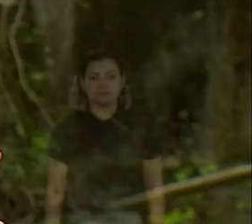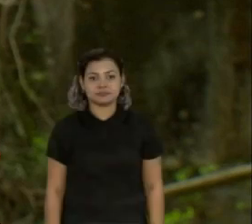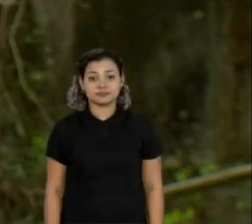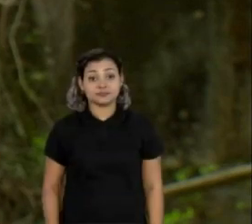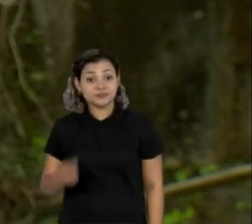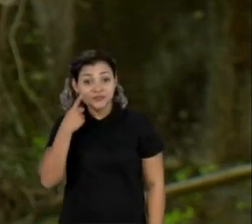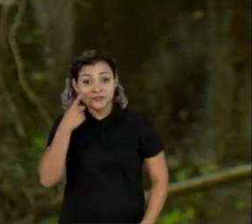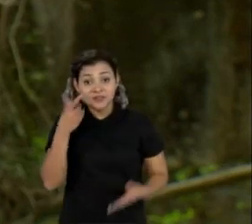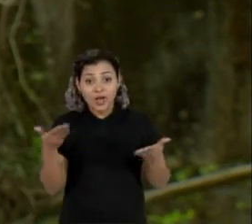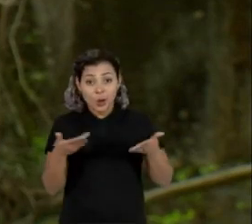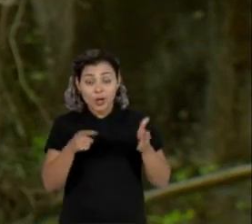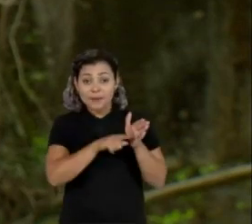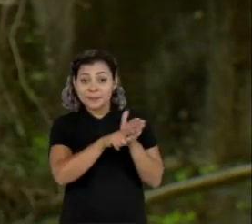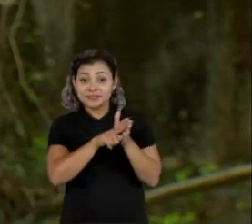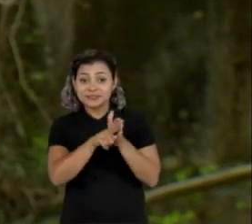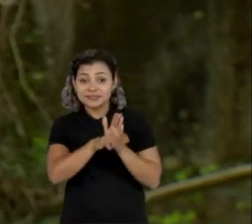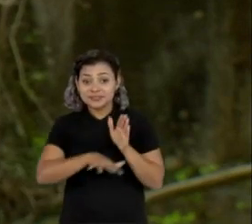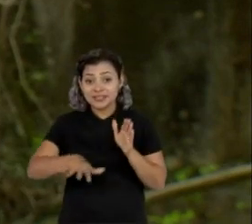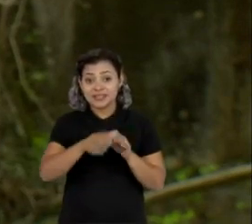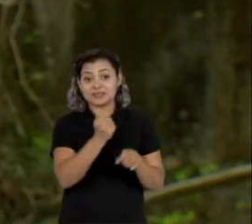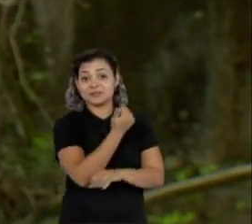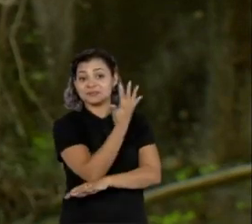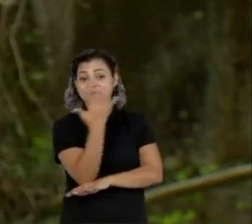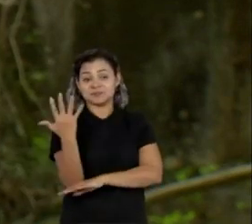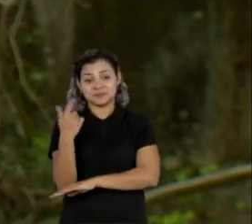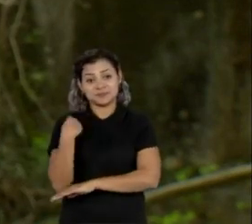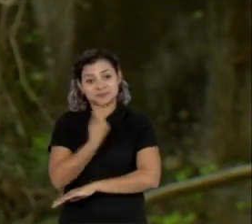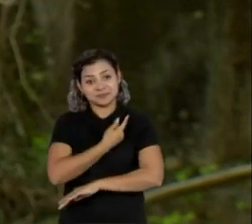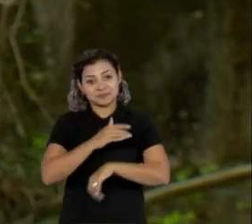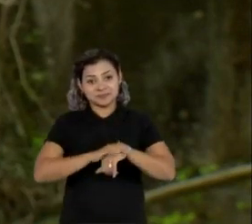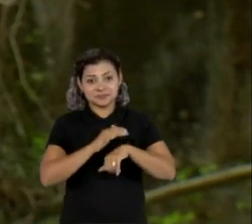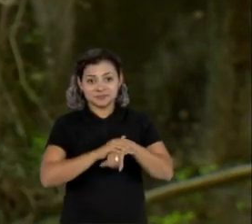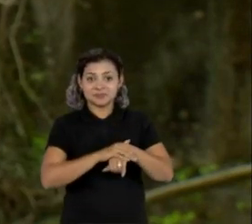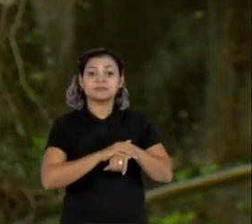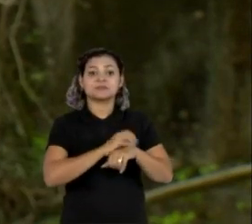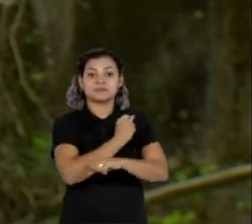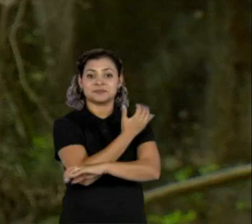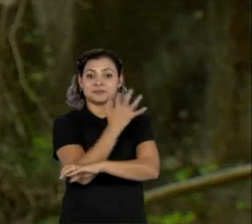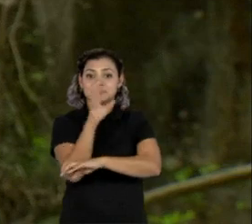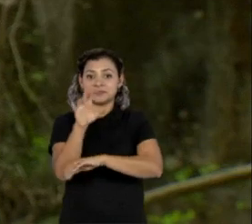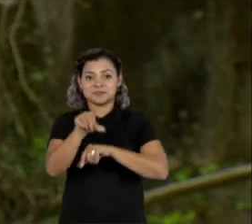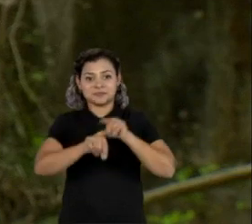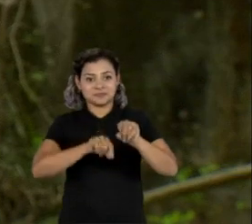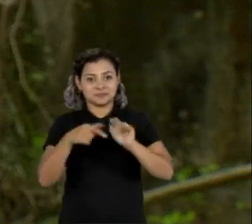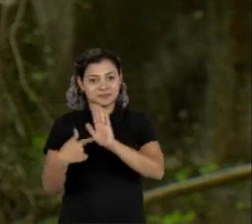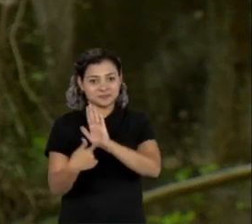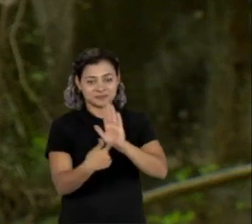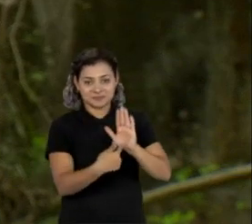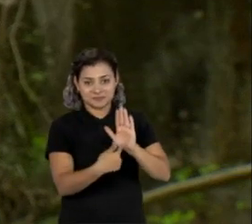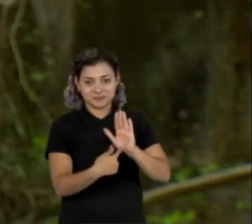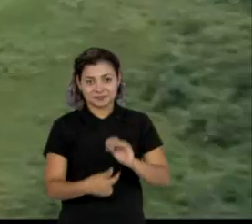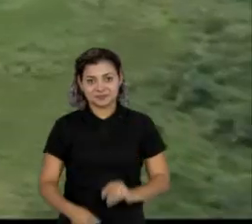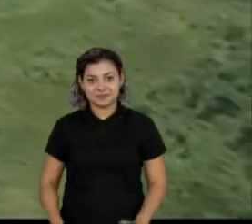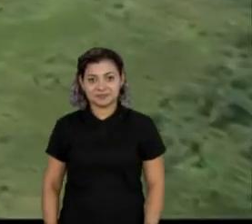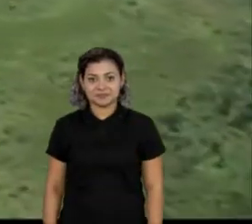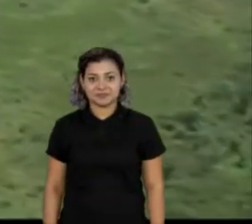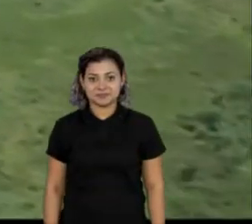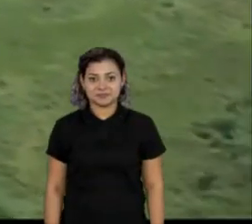Você acompanha agora alguns dos fatos e pesquisas na área de meio ambiente que tem destaque aqui no Repórter